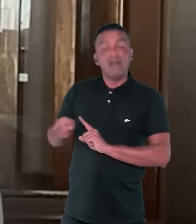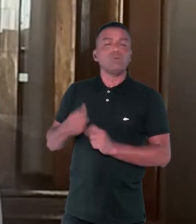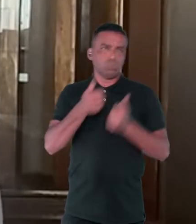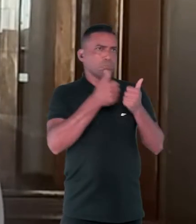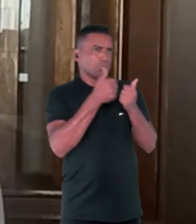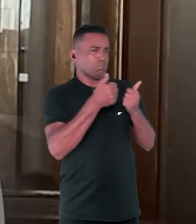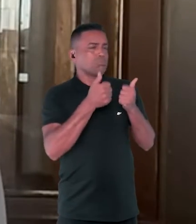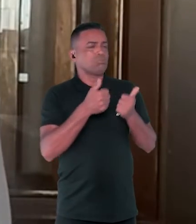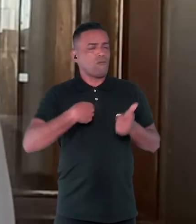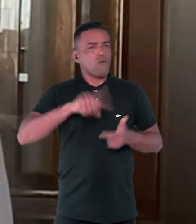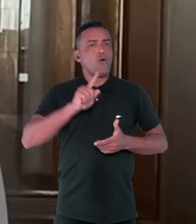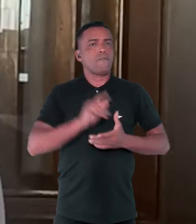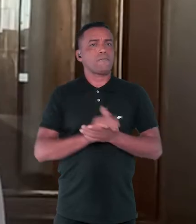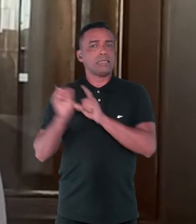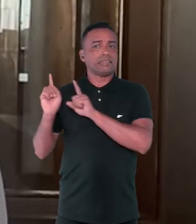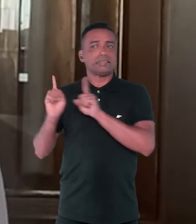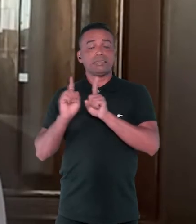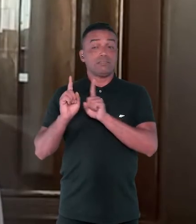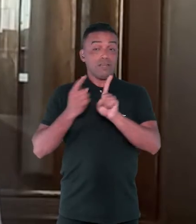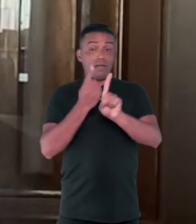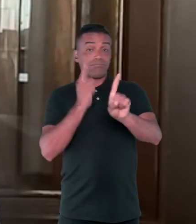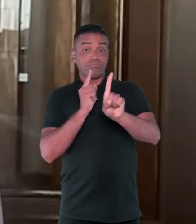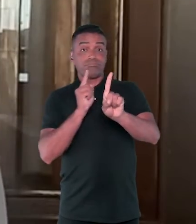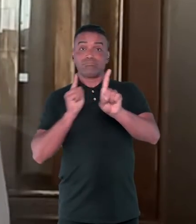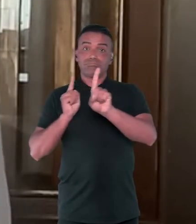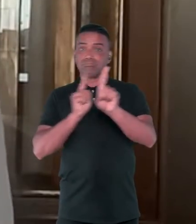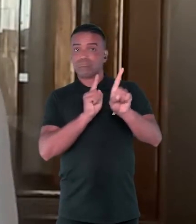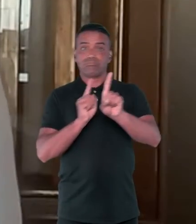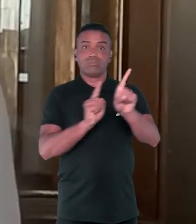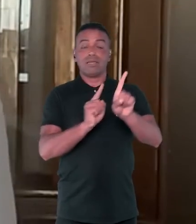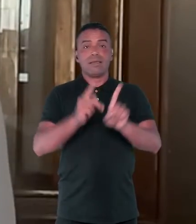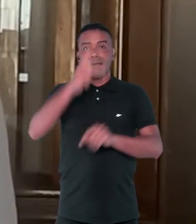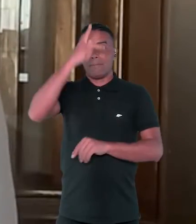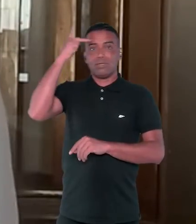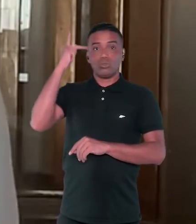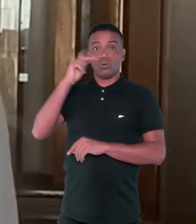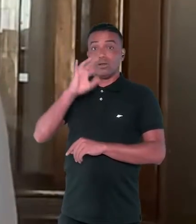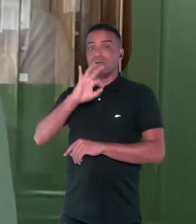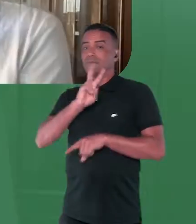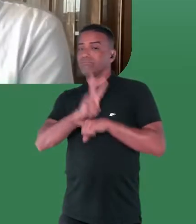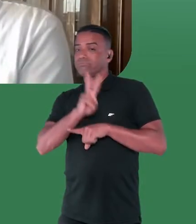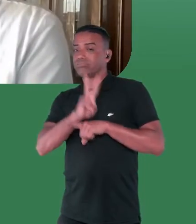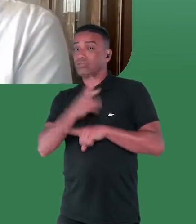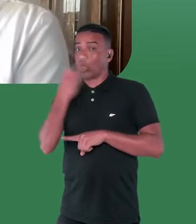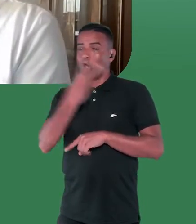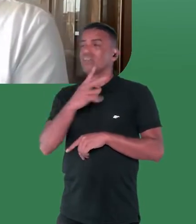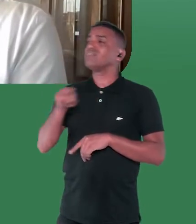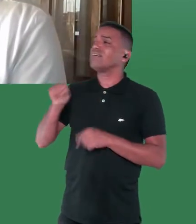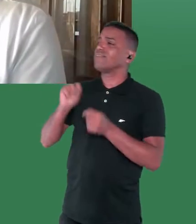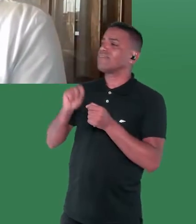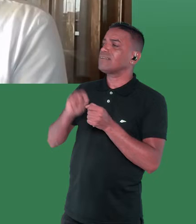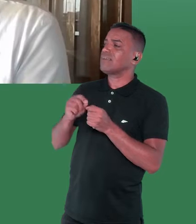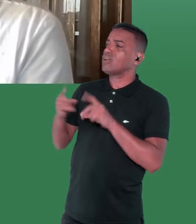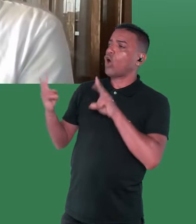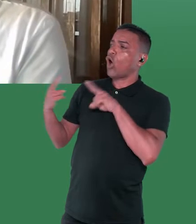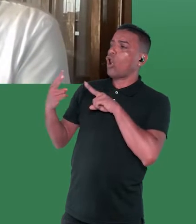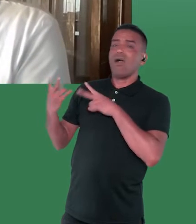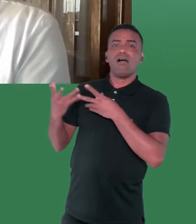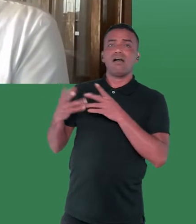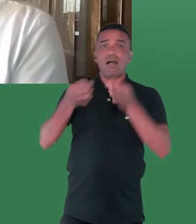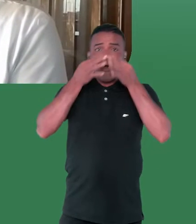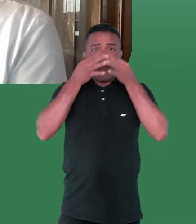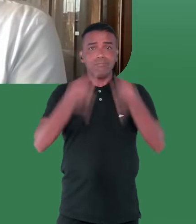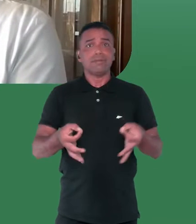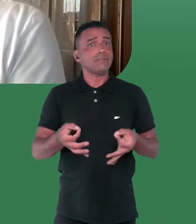senhor. Eu fiquei, fica atrás de mim. E tinha 2 guardas assim na porta, e ele chegou e falou assim, vocês estão aí olhando para a cara do outro, e nada de